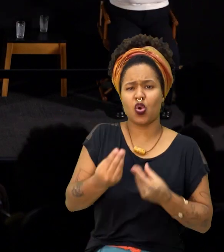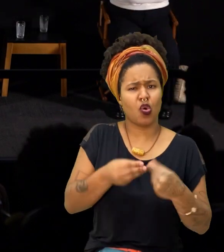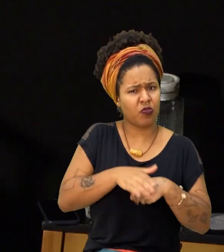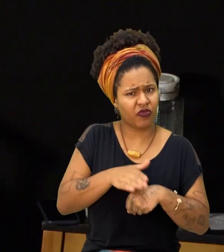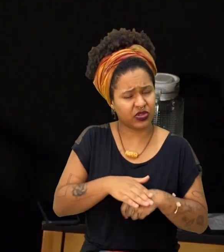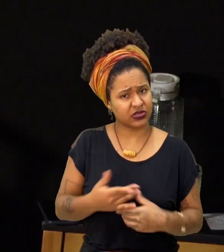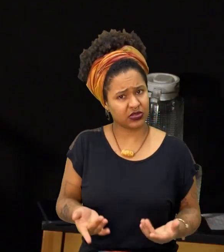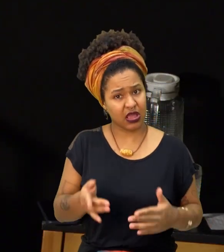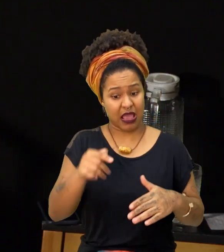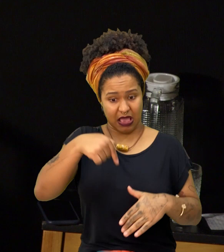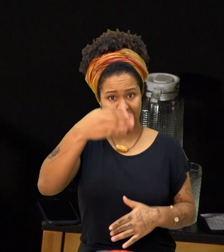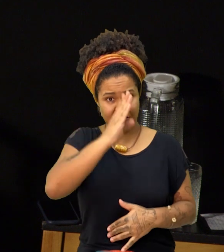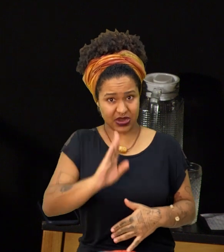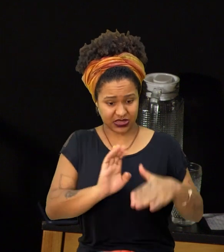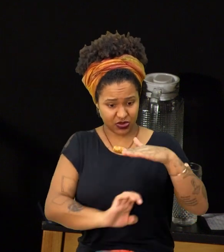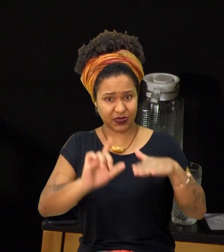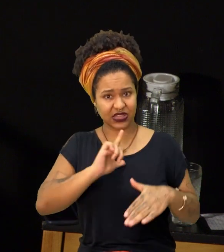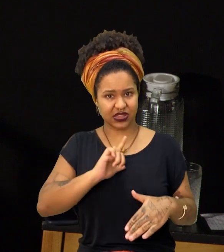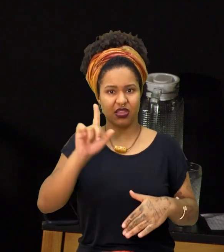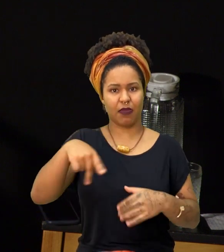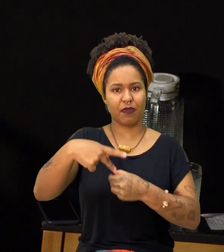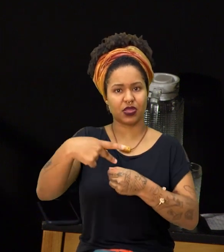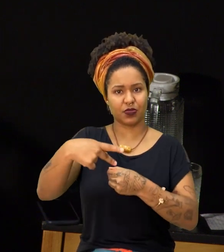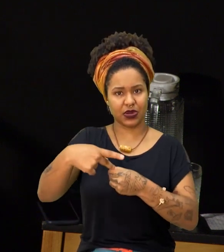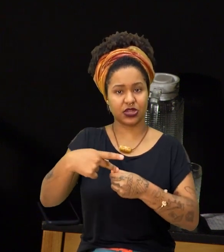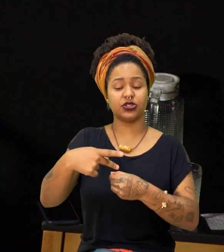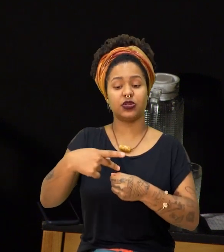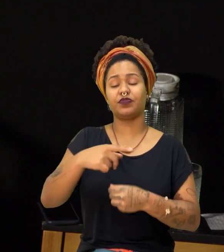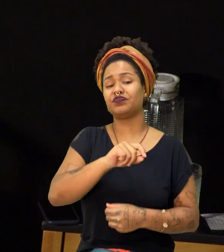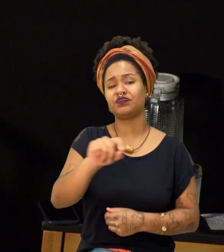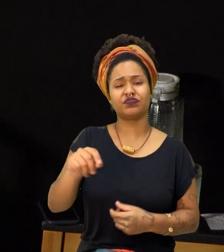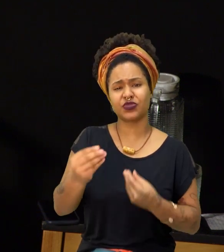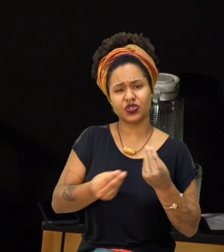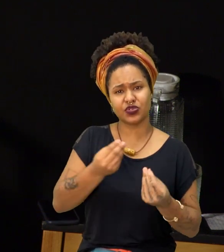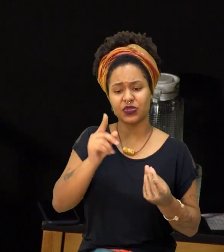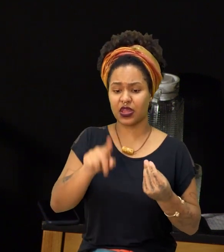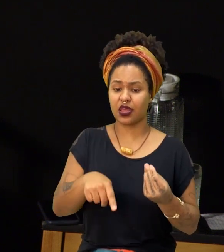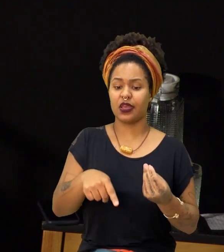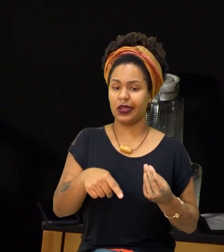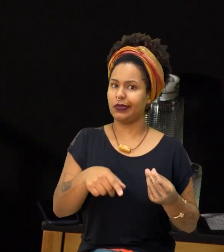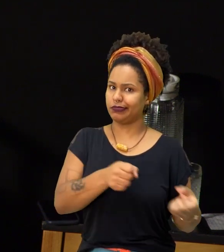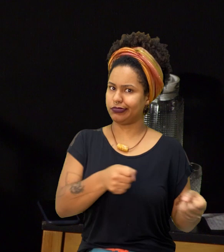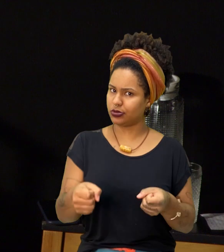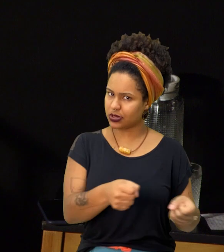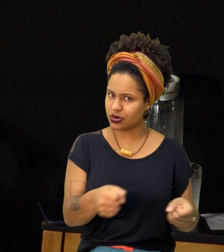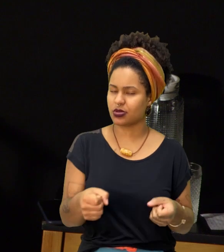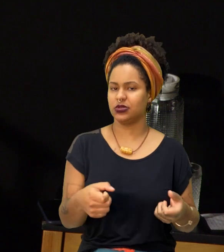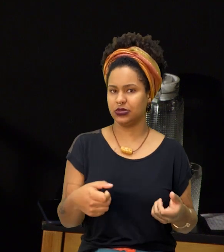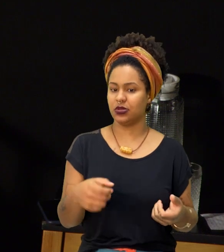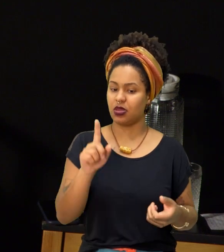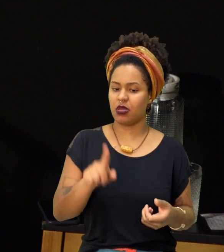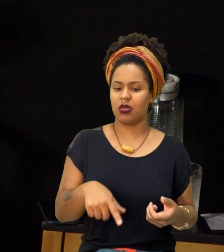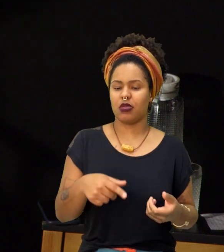empresa aqui no Brasil, tá certo? A Petrobras, né? Que é casualmente poderosa, ainda é uma coisa